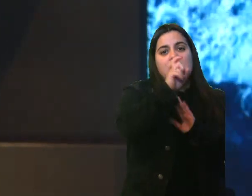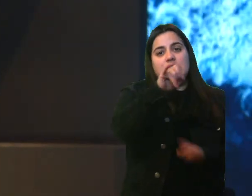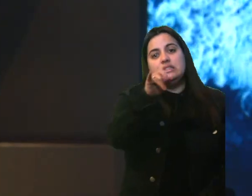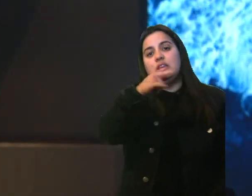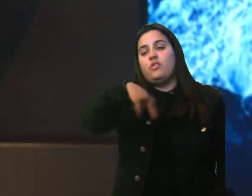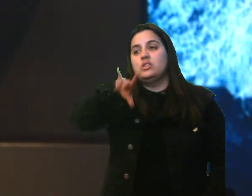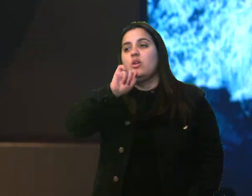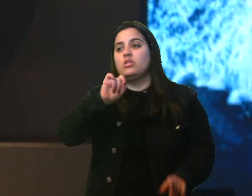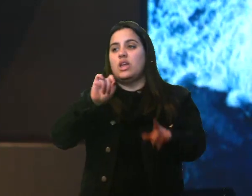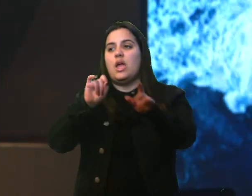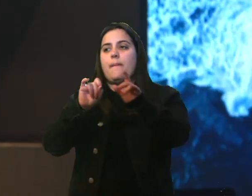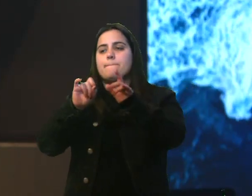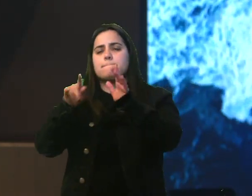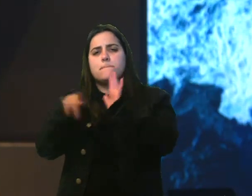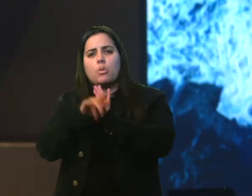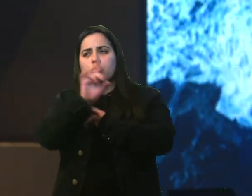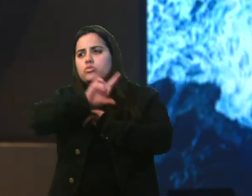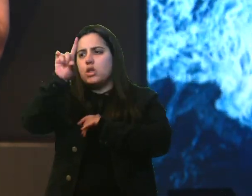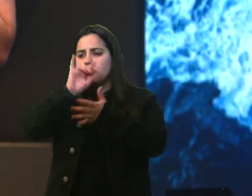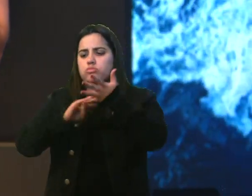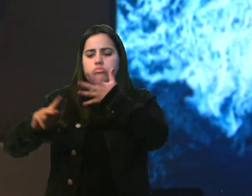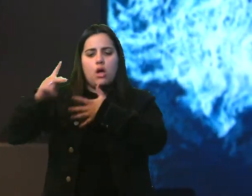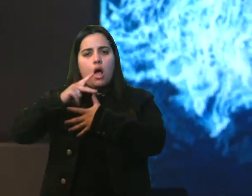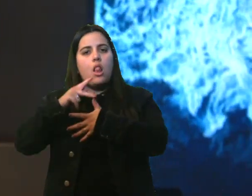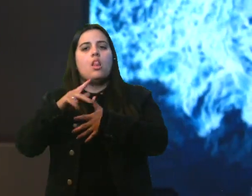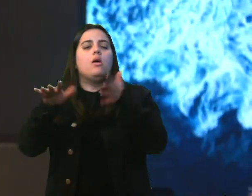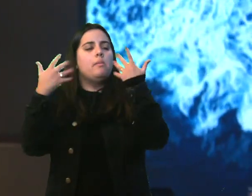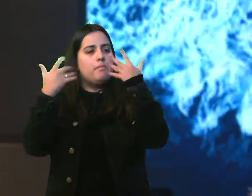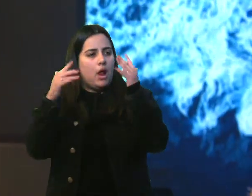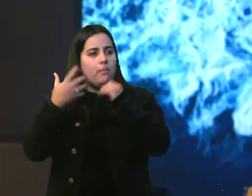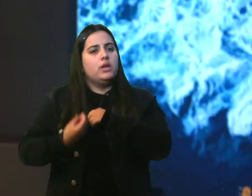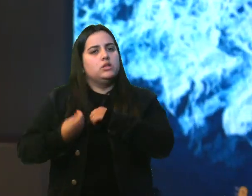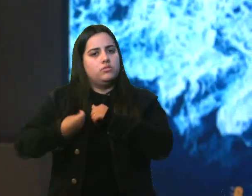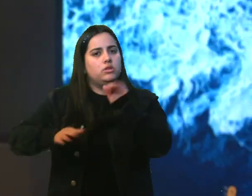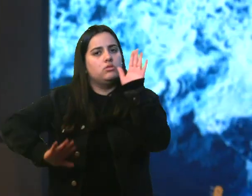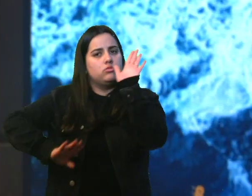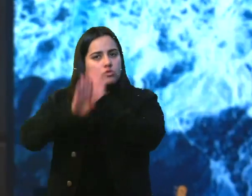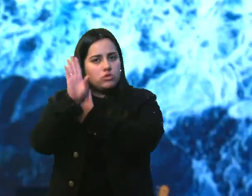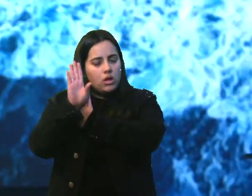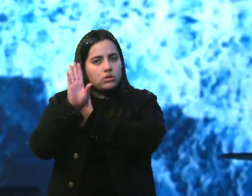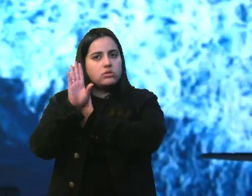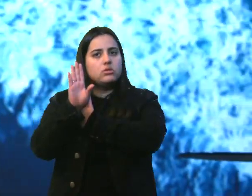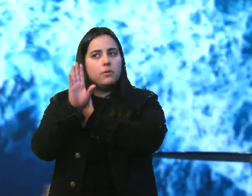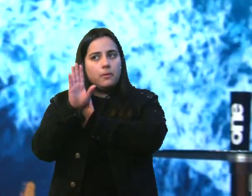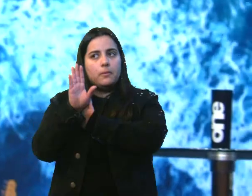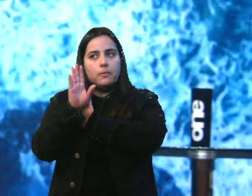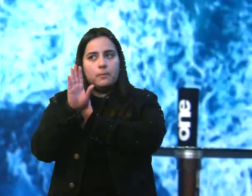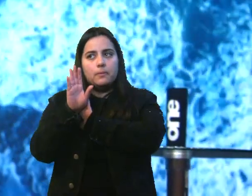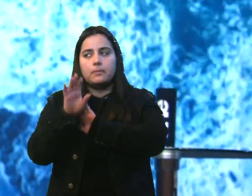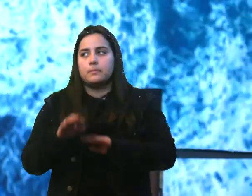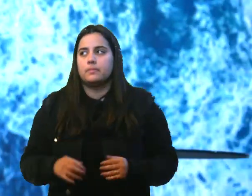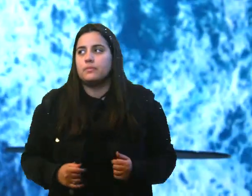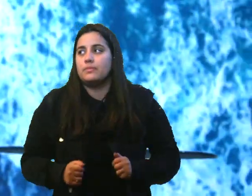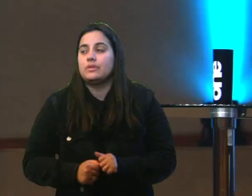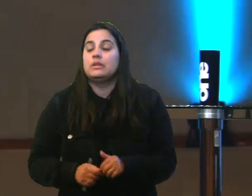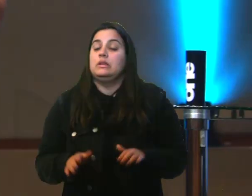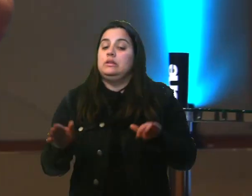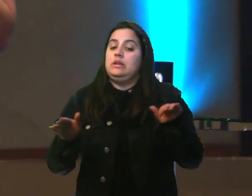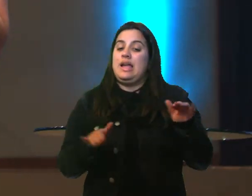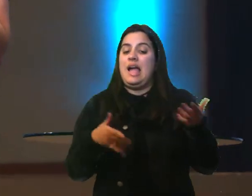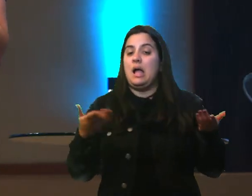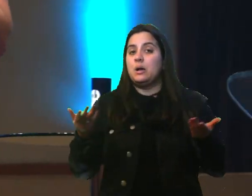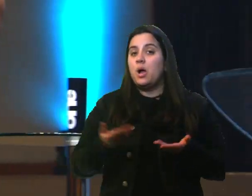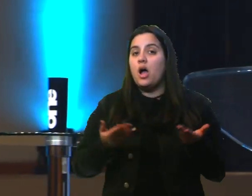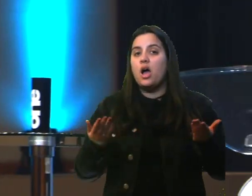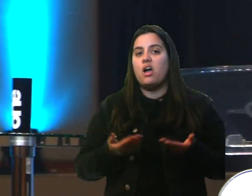no centro da vontade de Deus, parabéns, você vive uma vida de sucesso. Agora, não